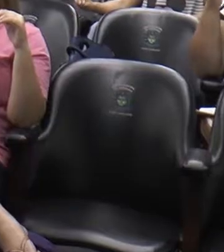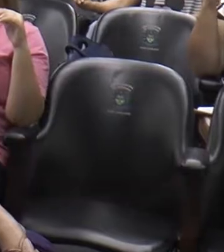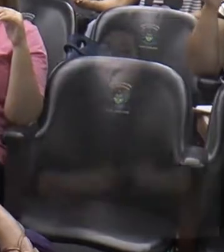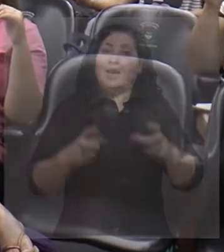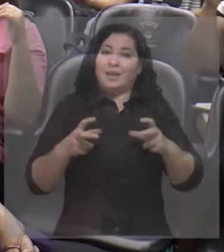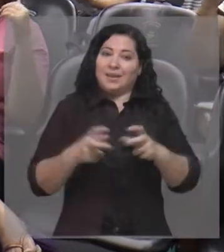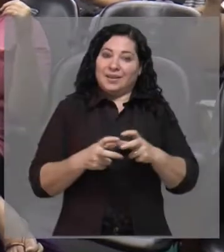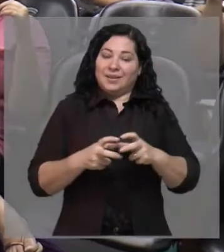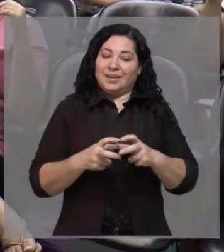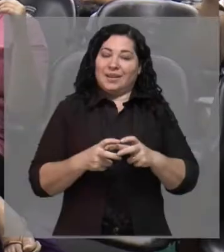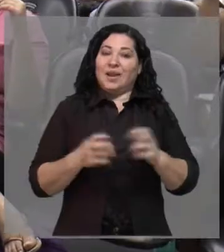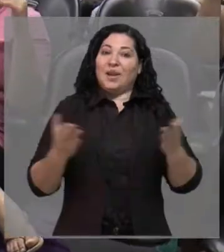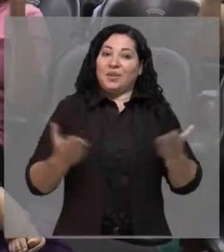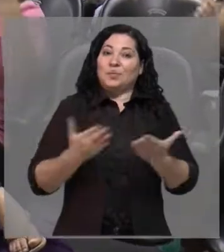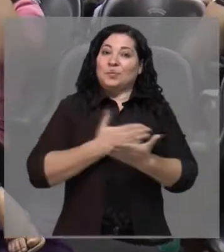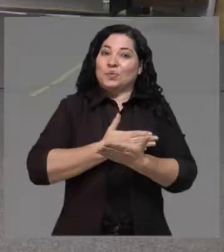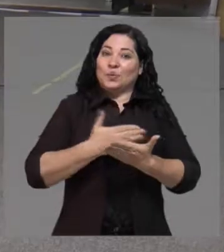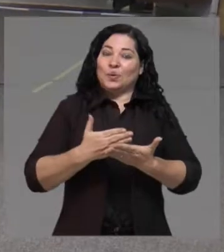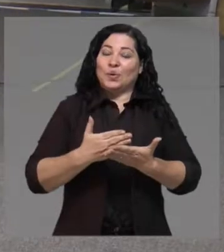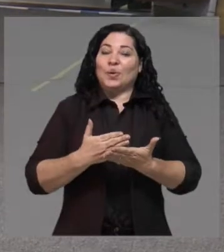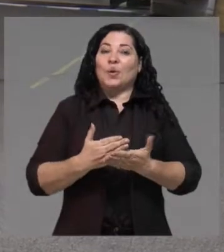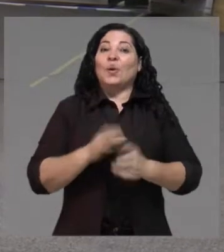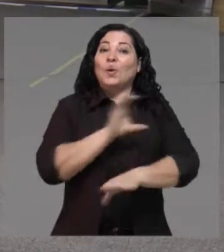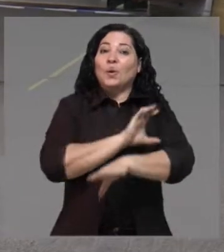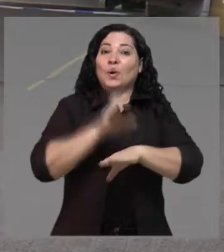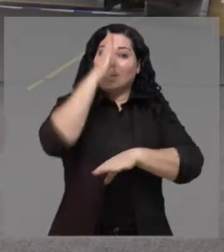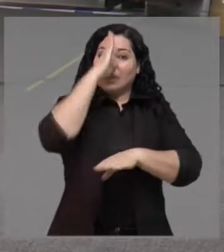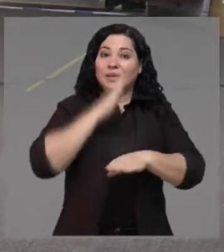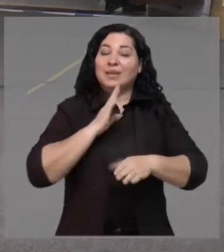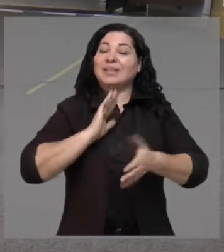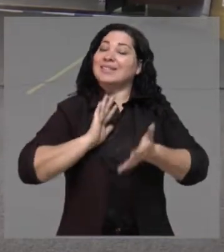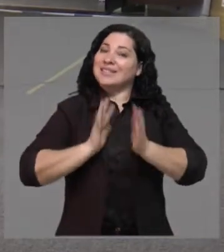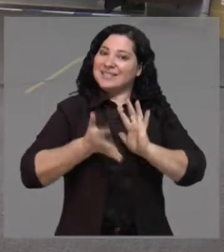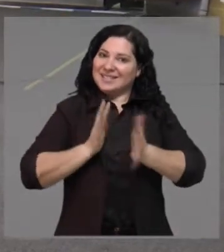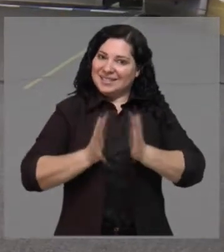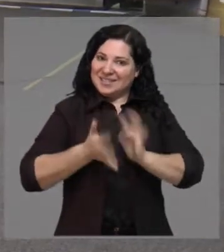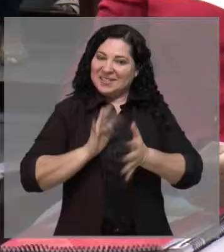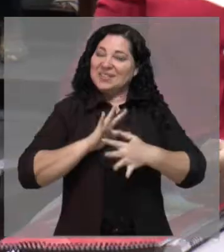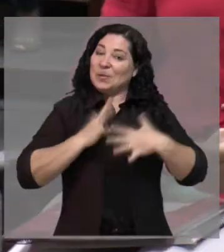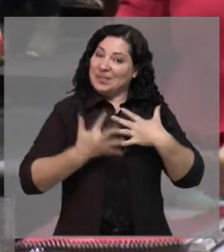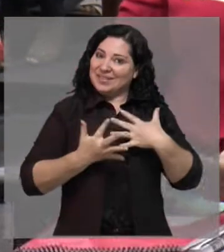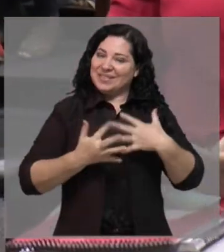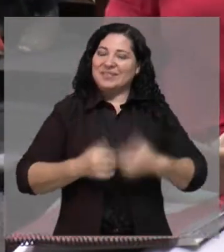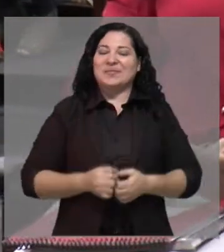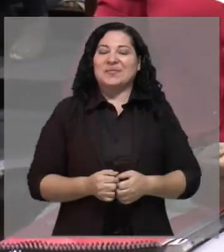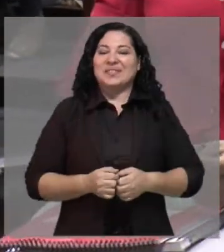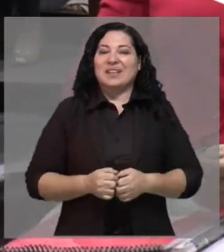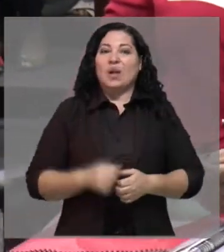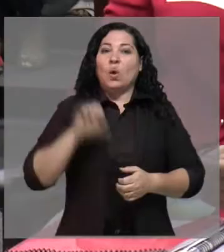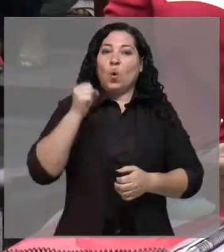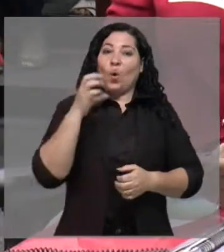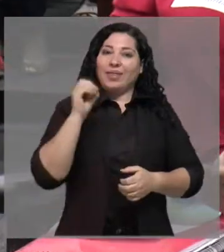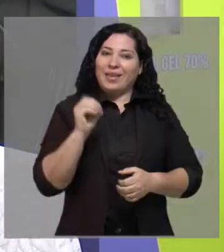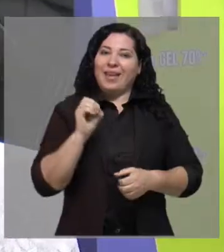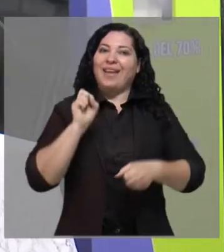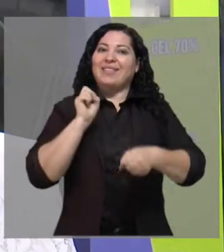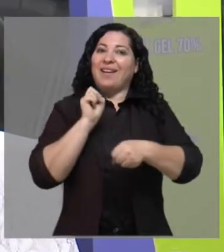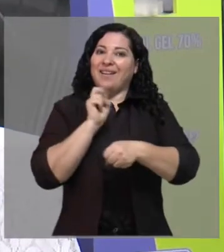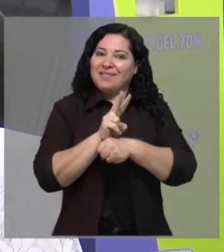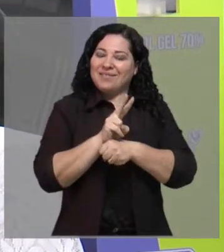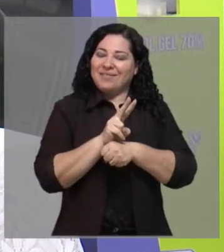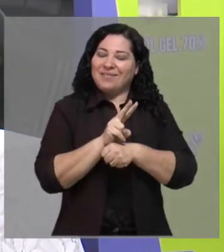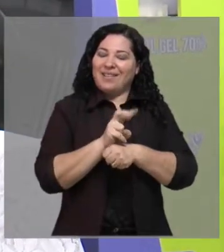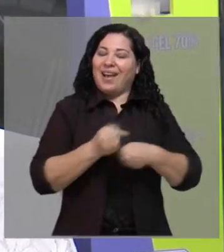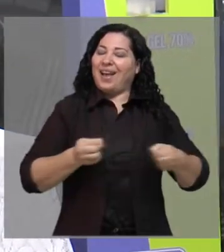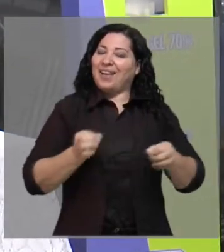A Câmara está promovendo um curso gratuito de Libras, a Língua Brasileira de Sinais. 80 vagas foram